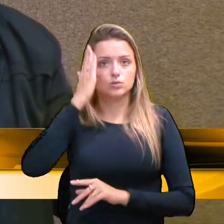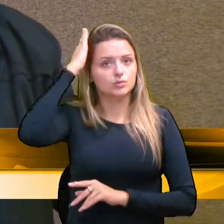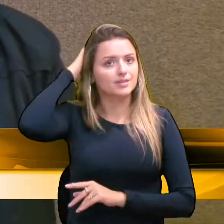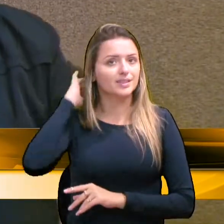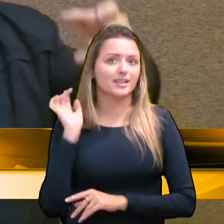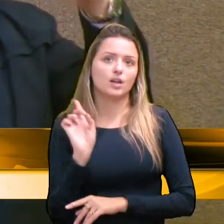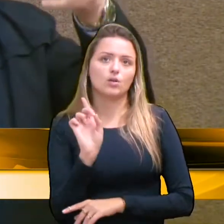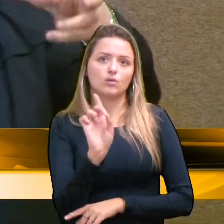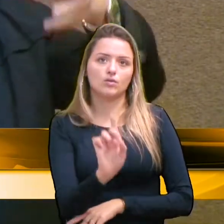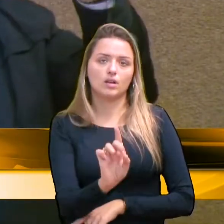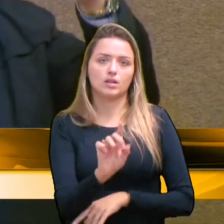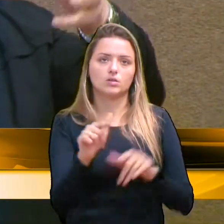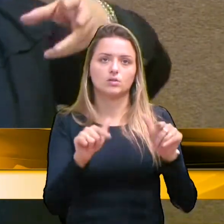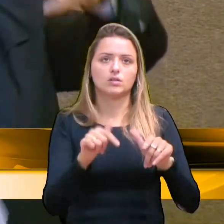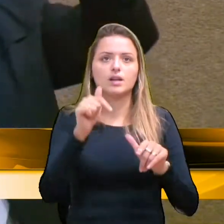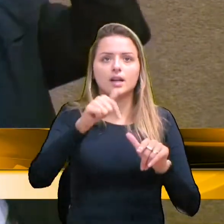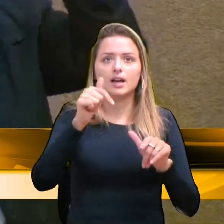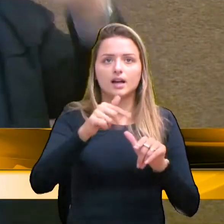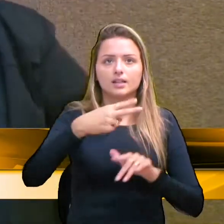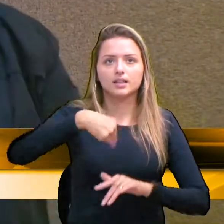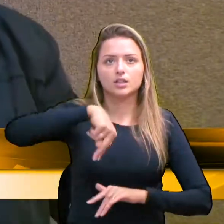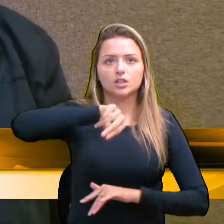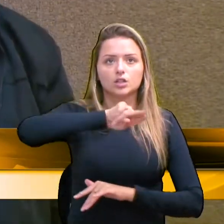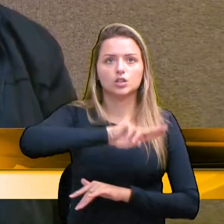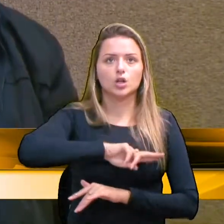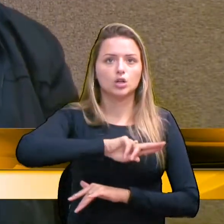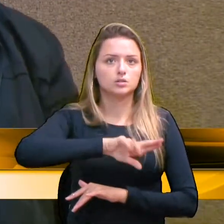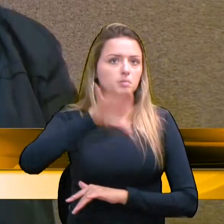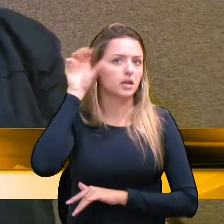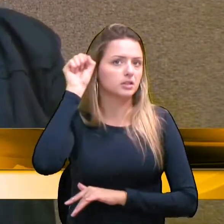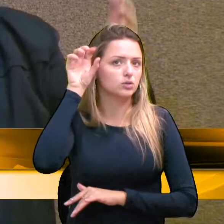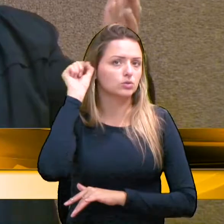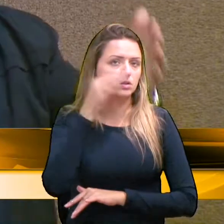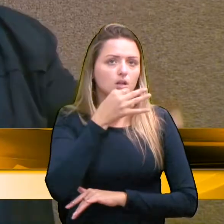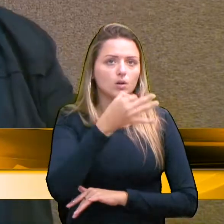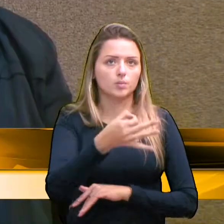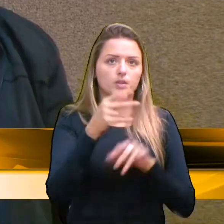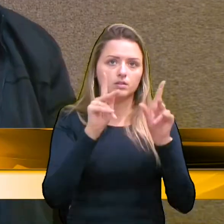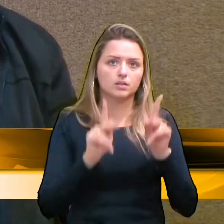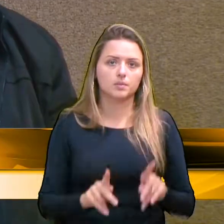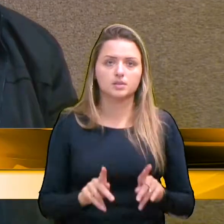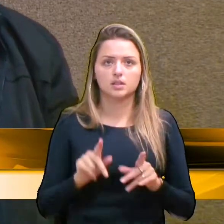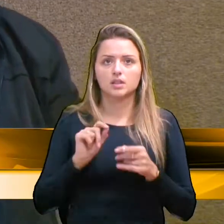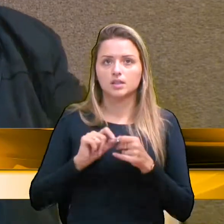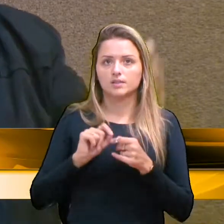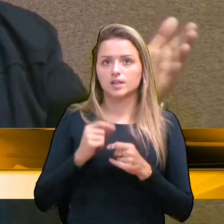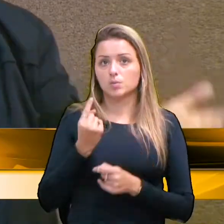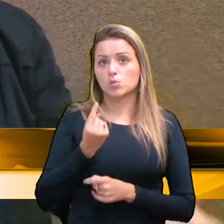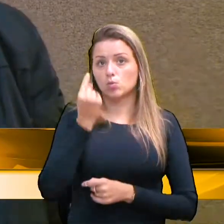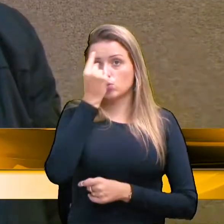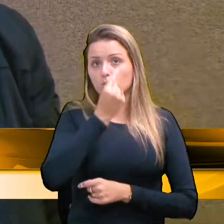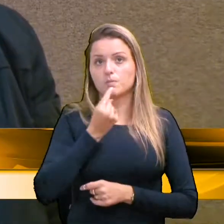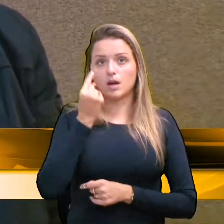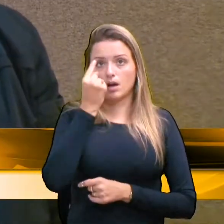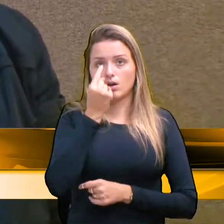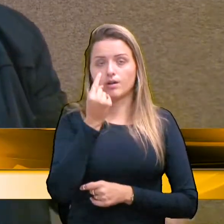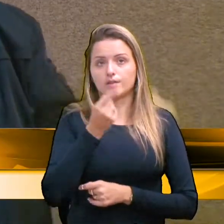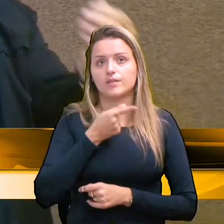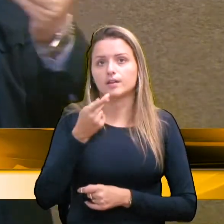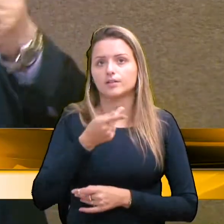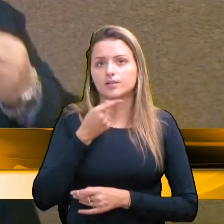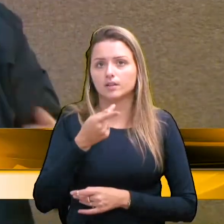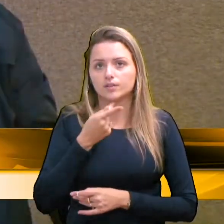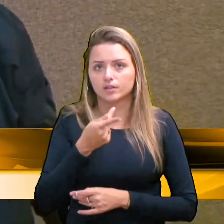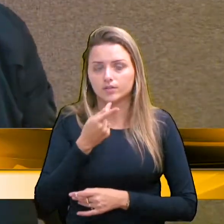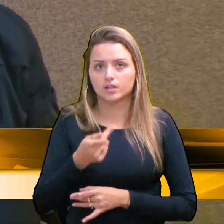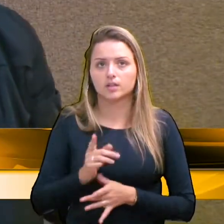diz assim, aqui nós viemos para ouvir as pessoas. Bom, nos deram um chá de banco lá de quase 1 hora falando, né?